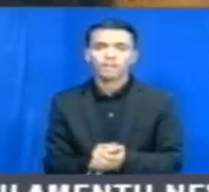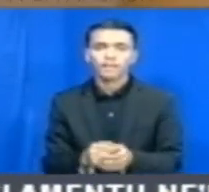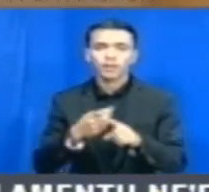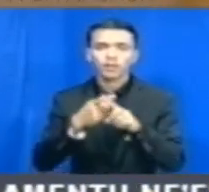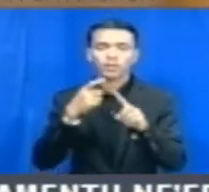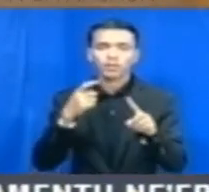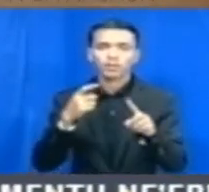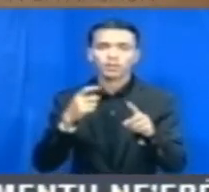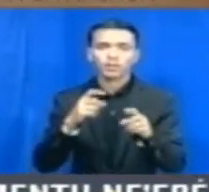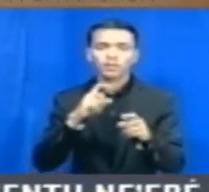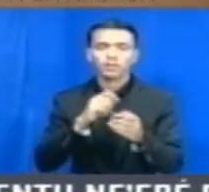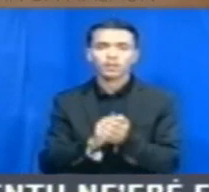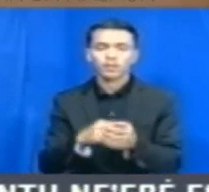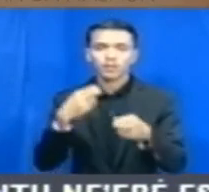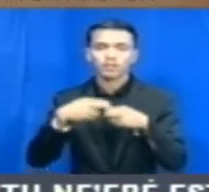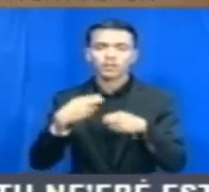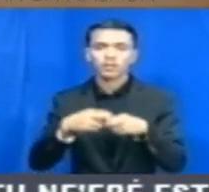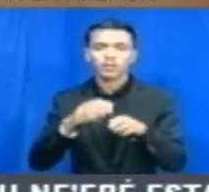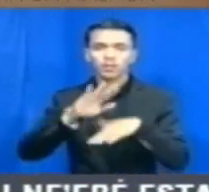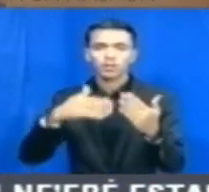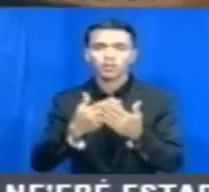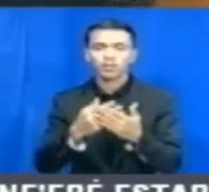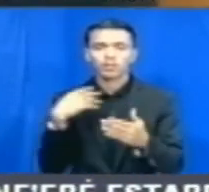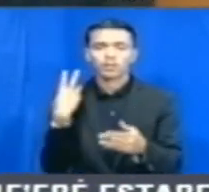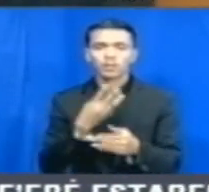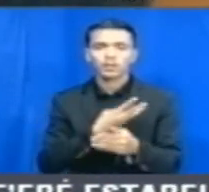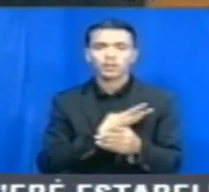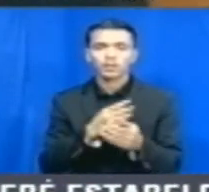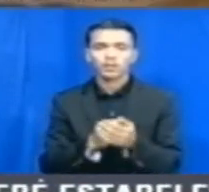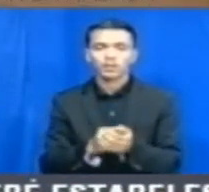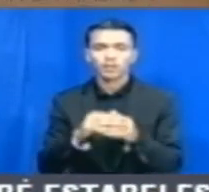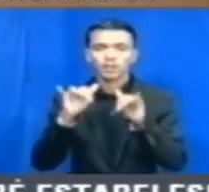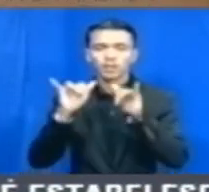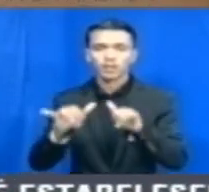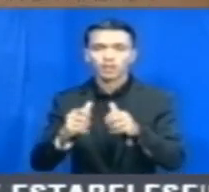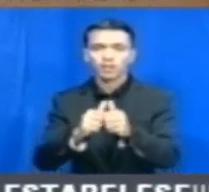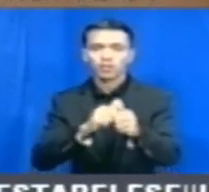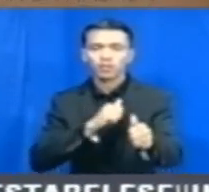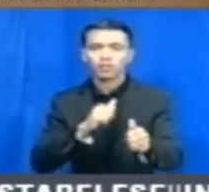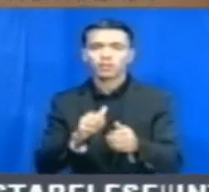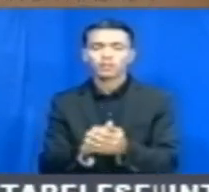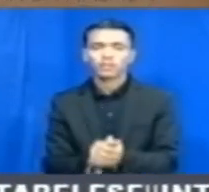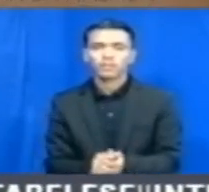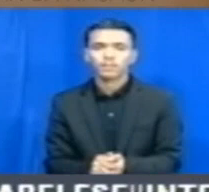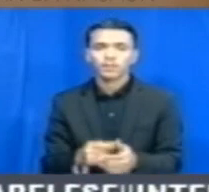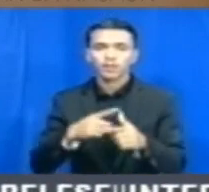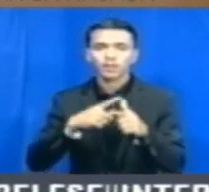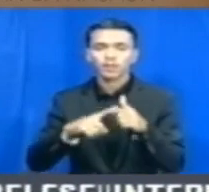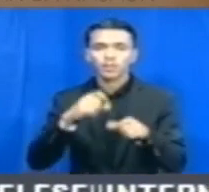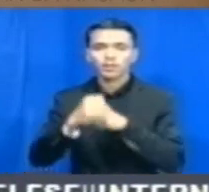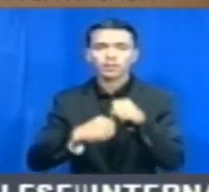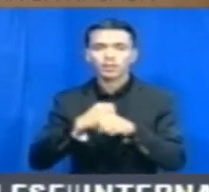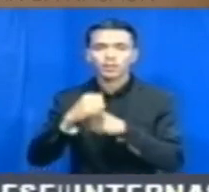ves si tiene amenaza. Nem te contarei, te deram, e relaliu já para ir no meio. Depois, cara, tintina,